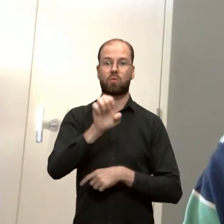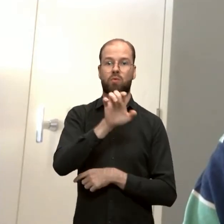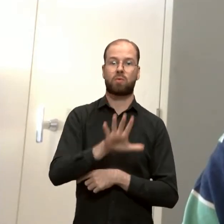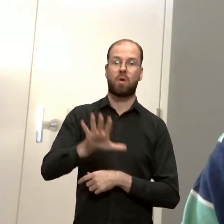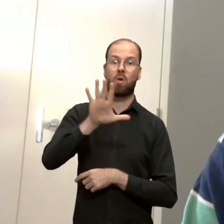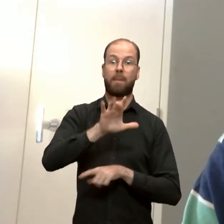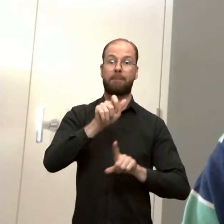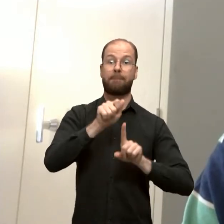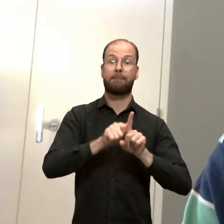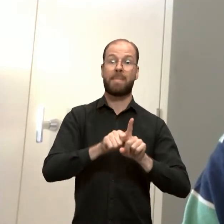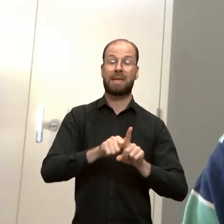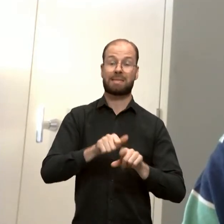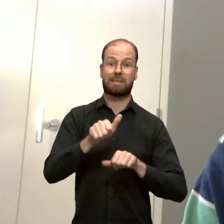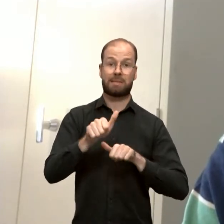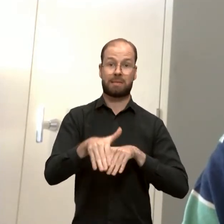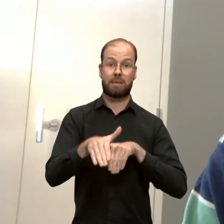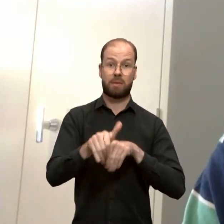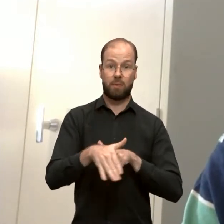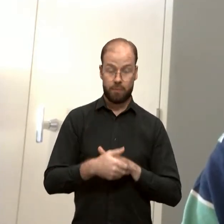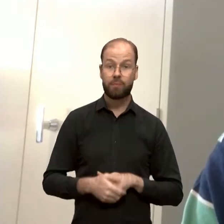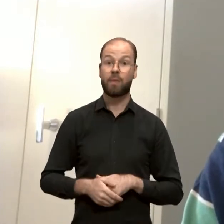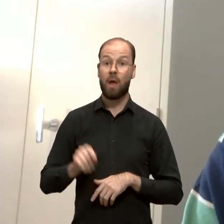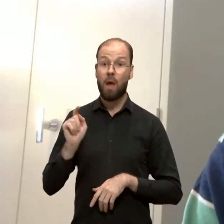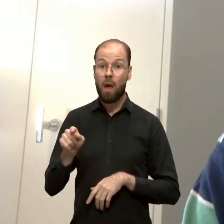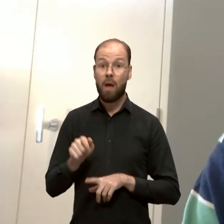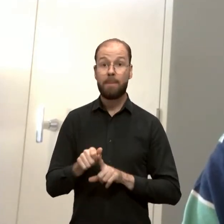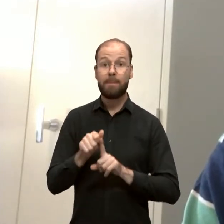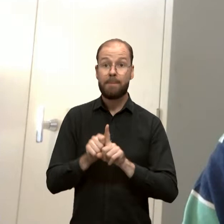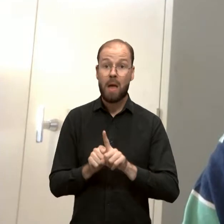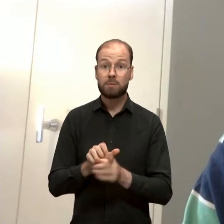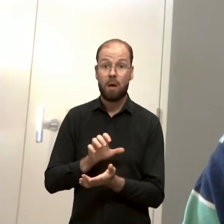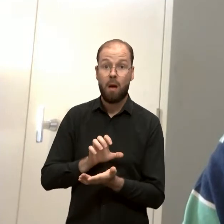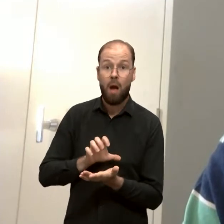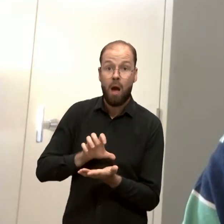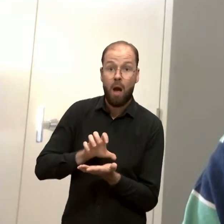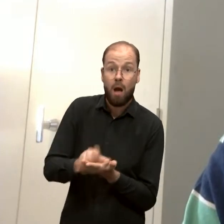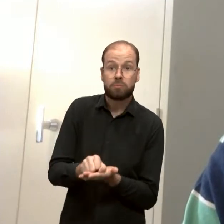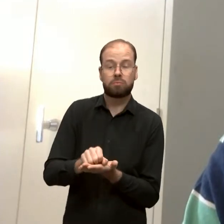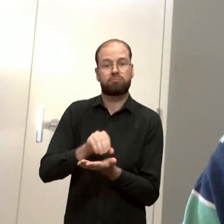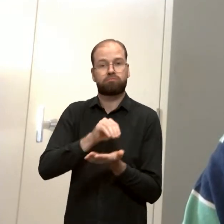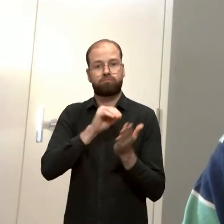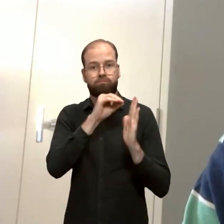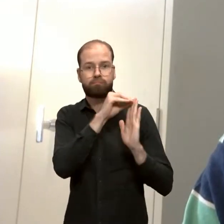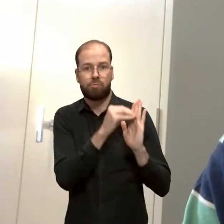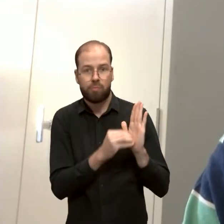setembro. E nesse momento do cadastramento, a gente já tem que fazer